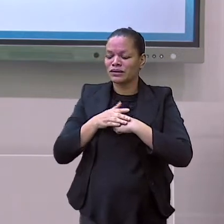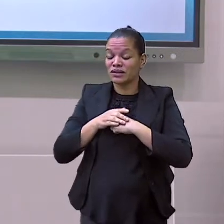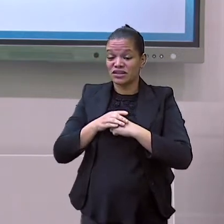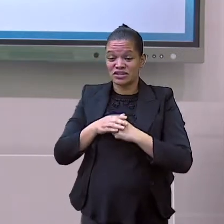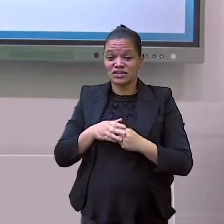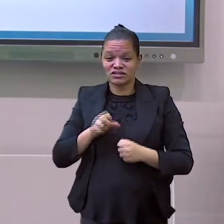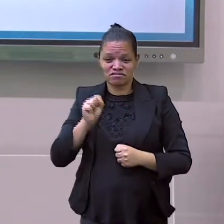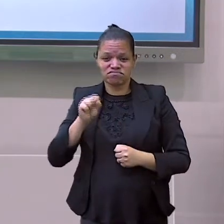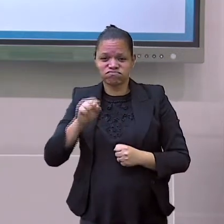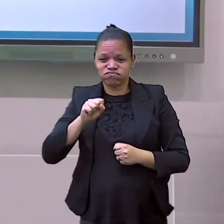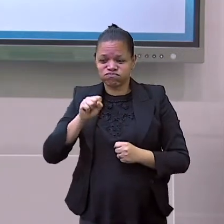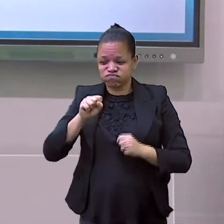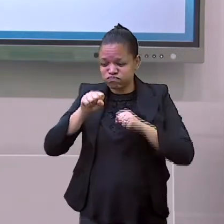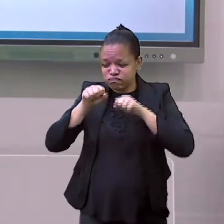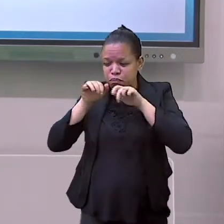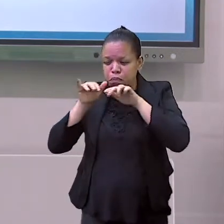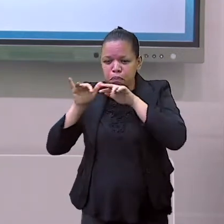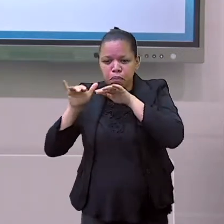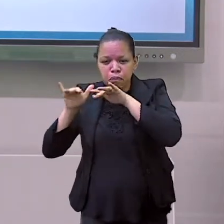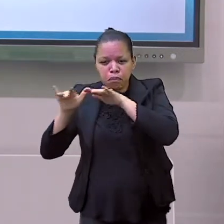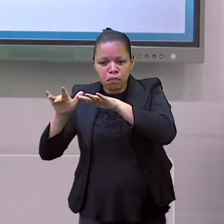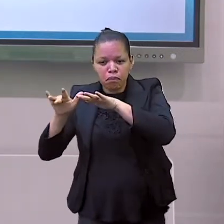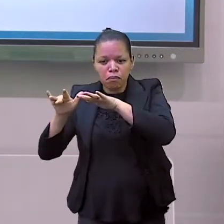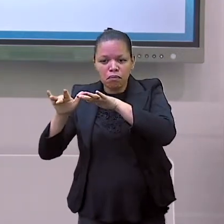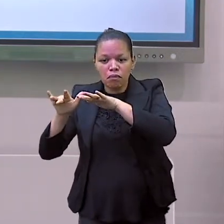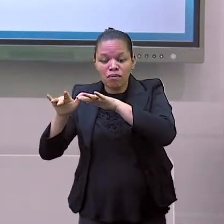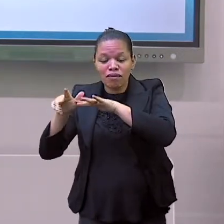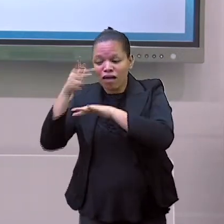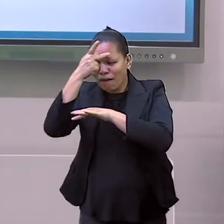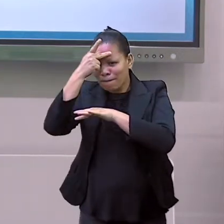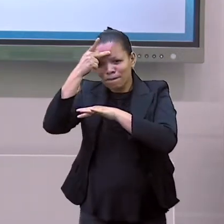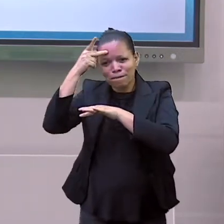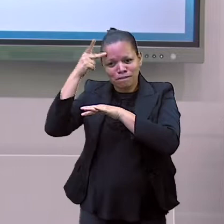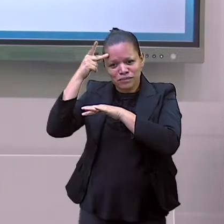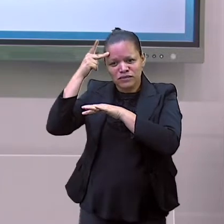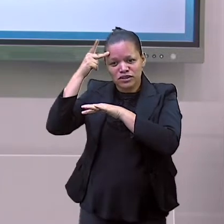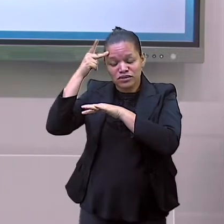ainda passando pelo efeito da pandemia do